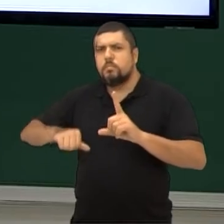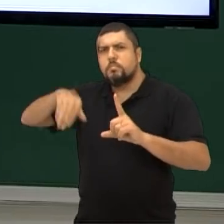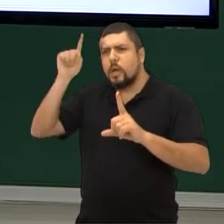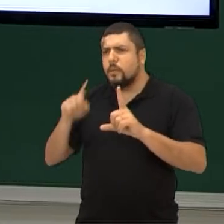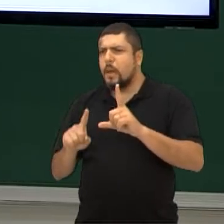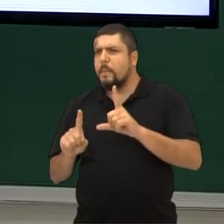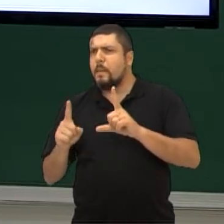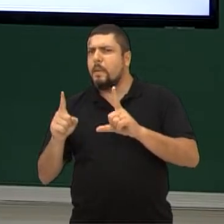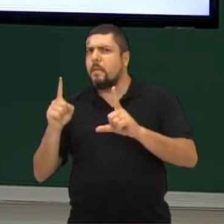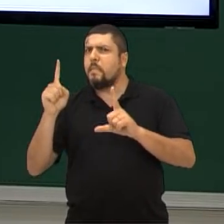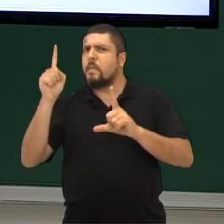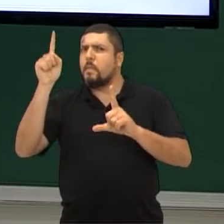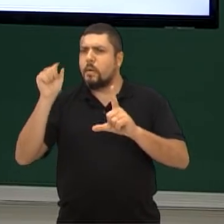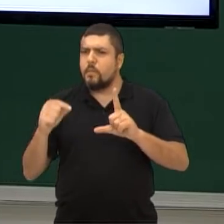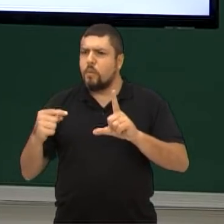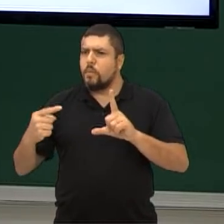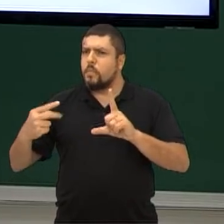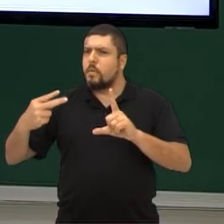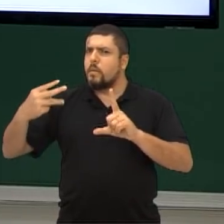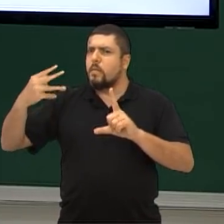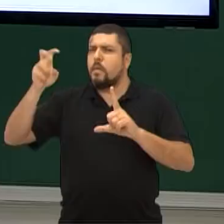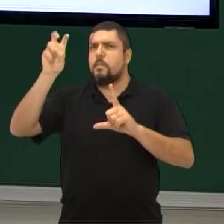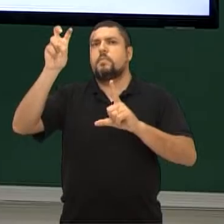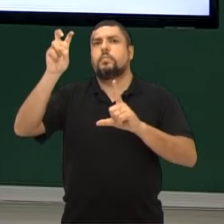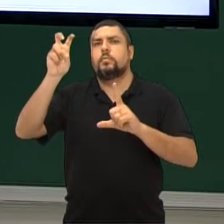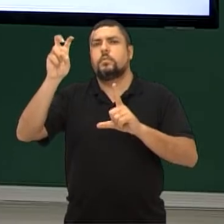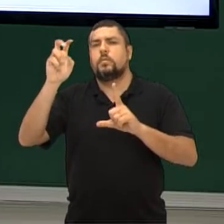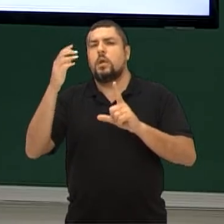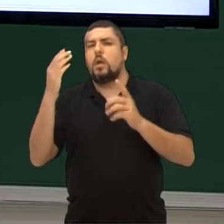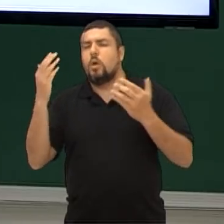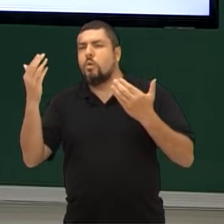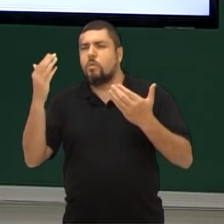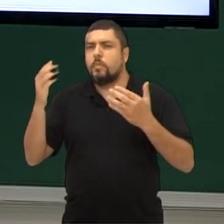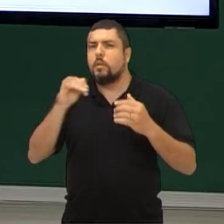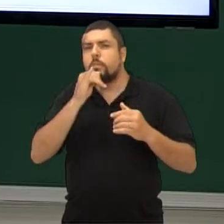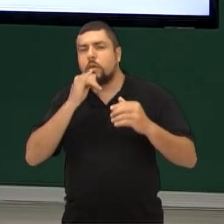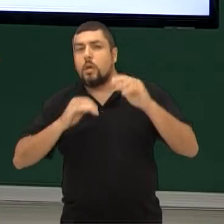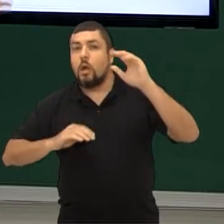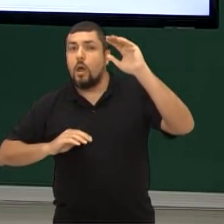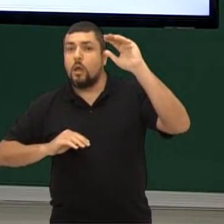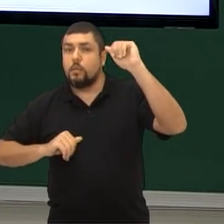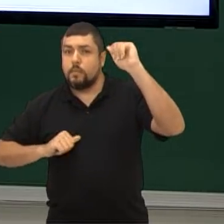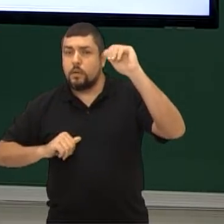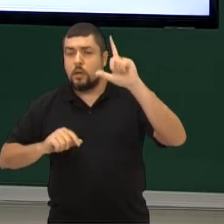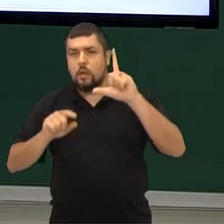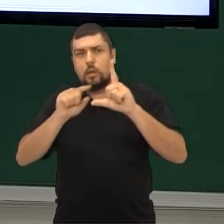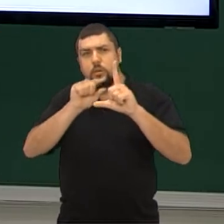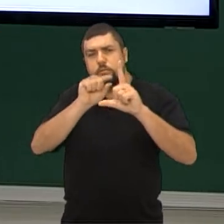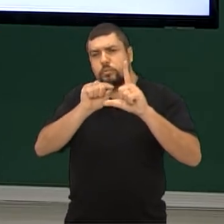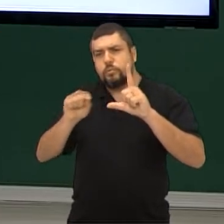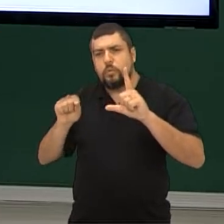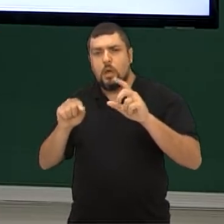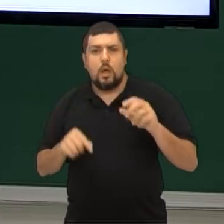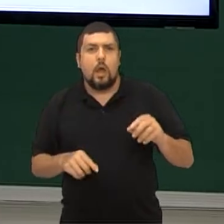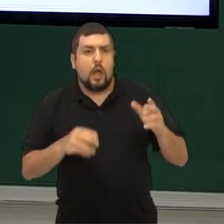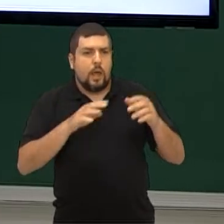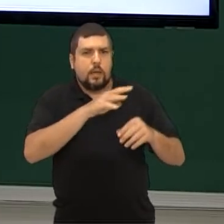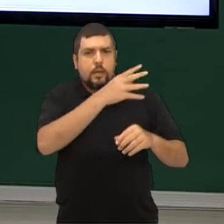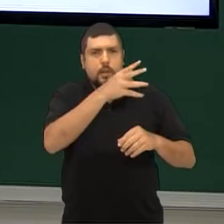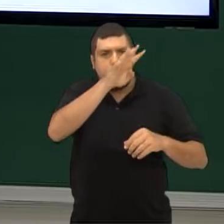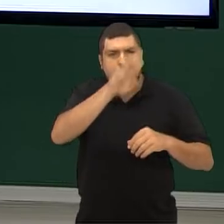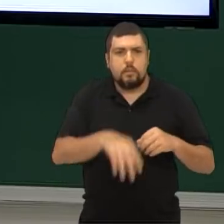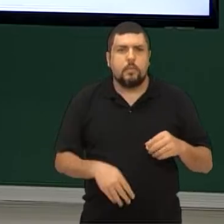Ele ganhou muitas Copas a mais comparado, por exemplo, com a Espanha. Coisa que só olhando aqui na nossa tabela não era fácil de